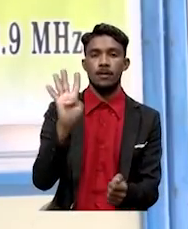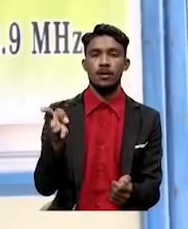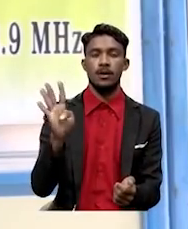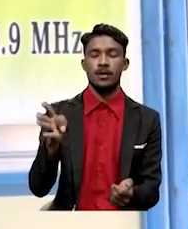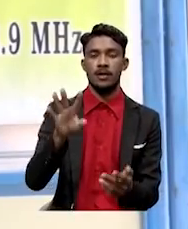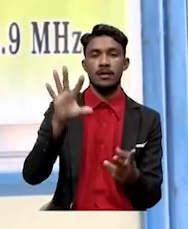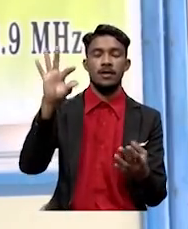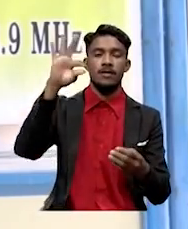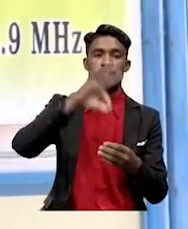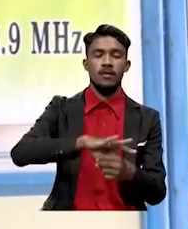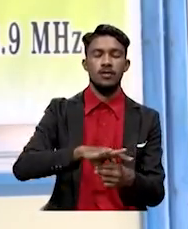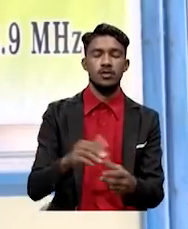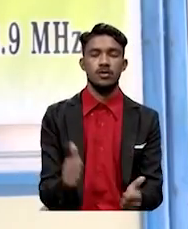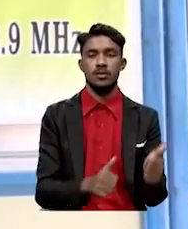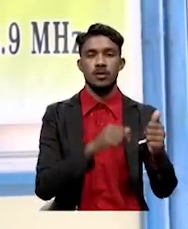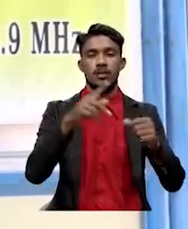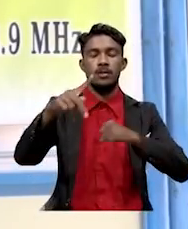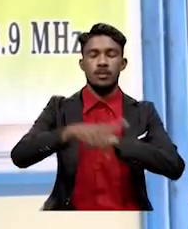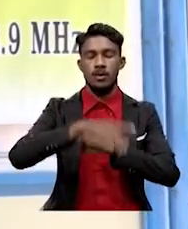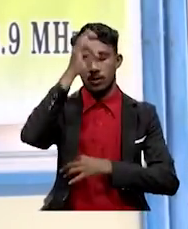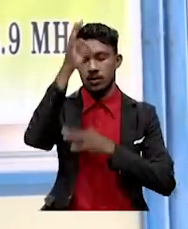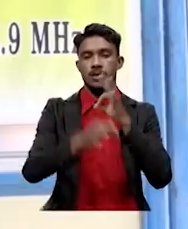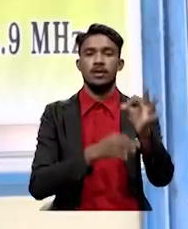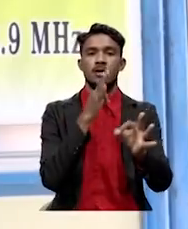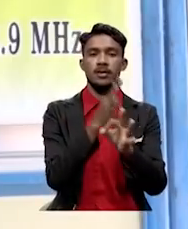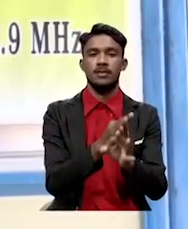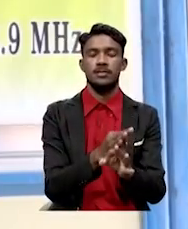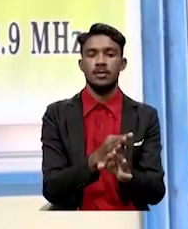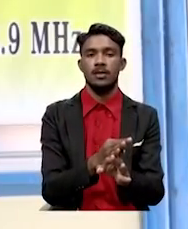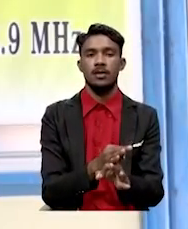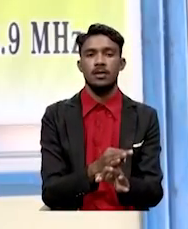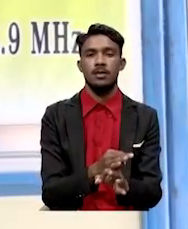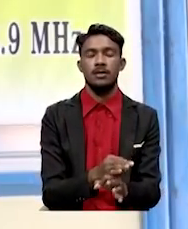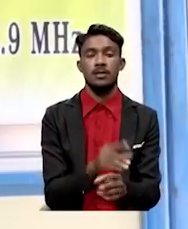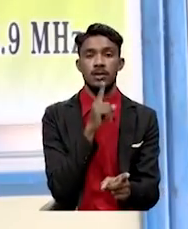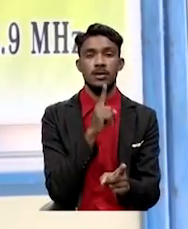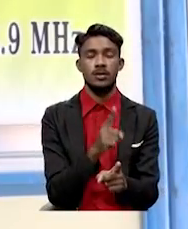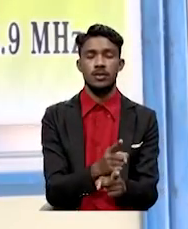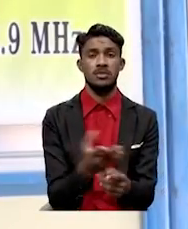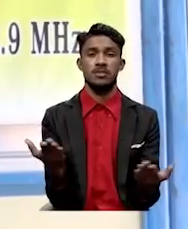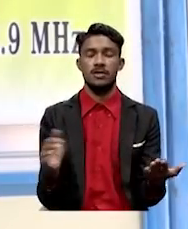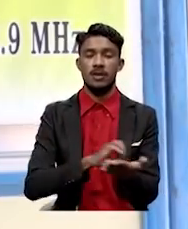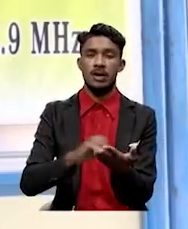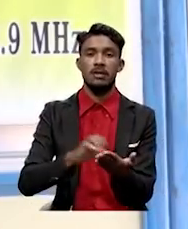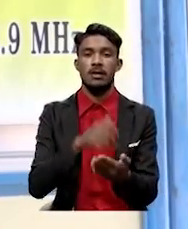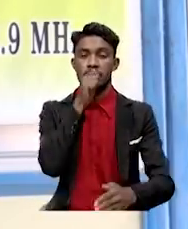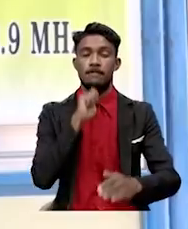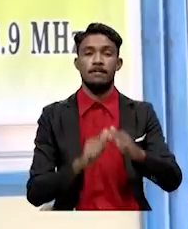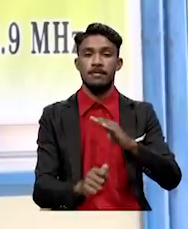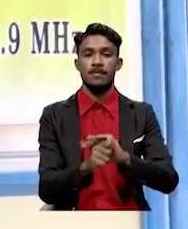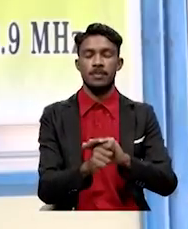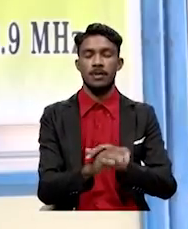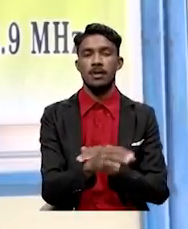política. Legitimidade por confiança política. Legal que ela é legal. Decisão parlamento, né, harukuba